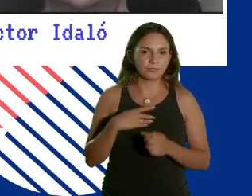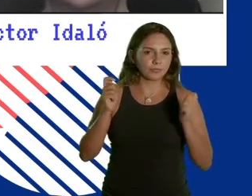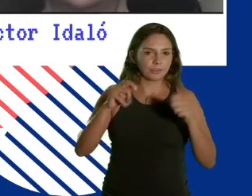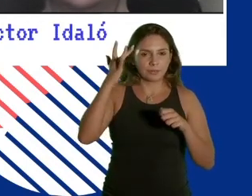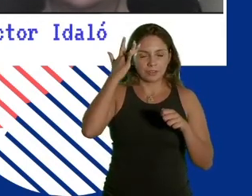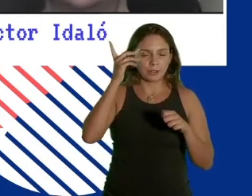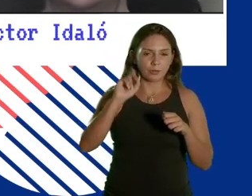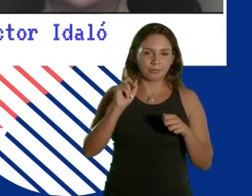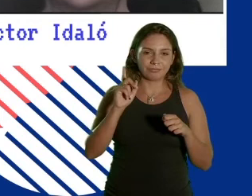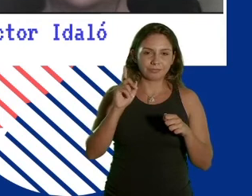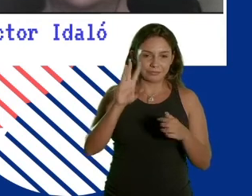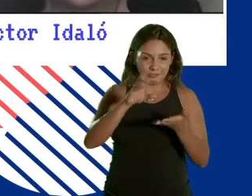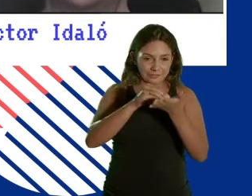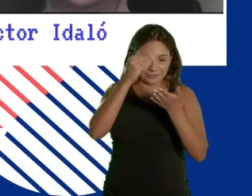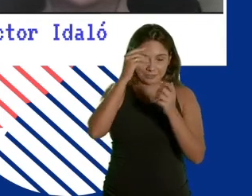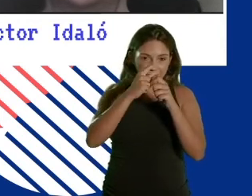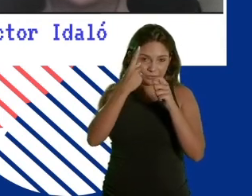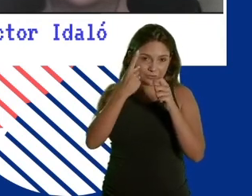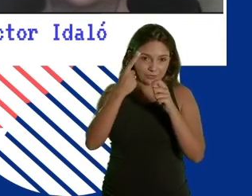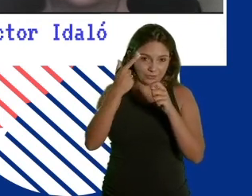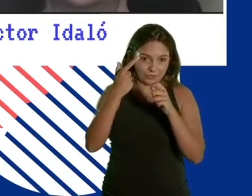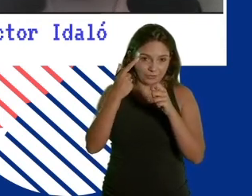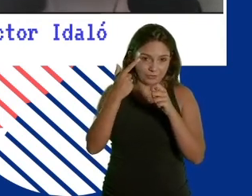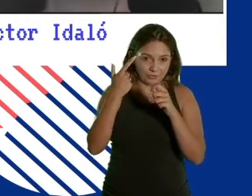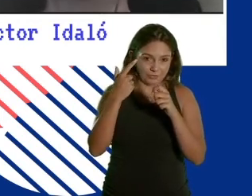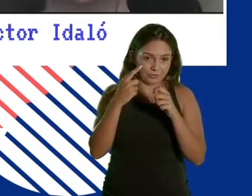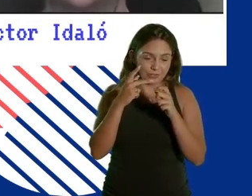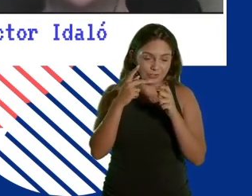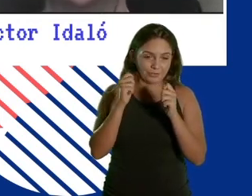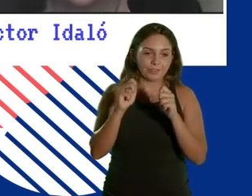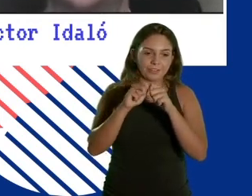meus poemas, mas sou capaz de fazer um repente. O que você acha?